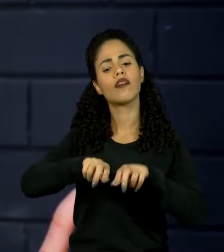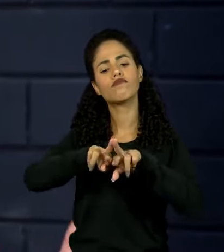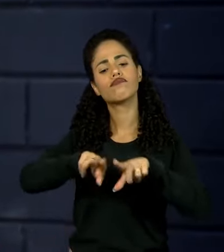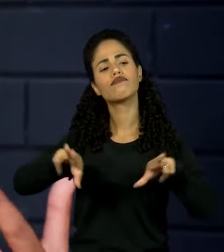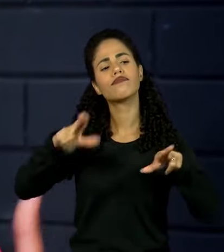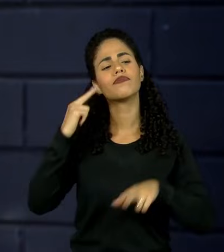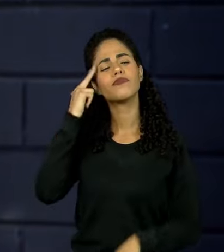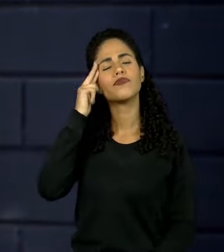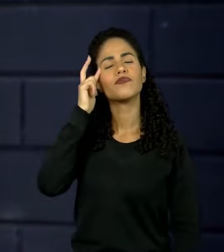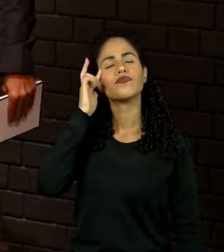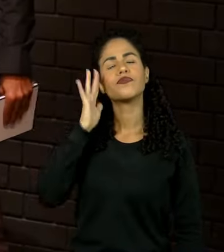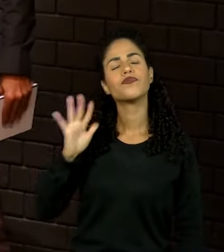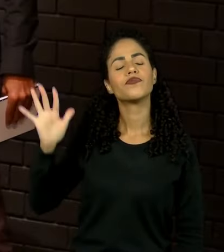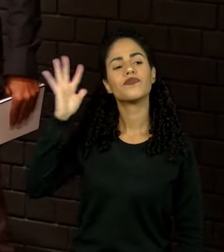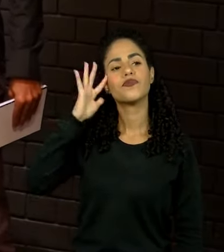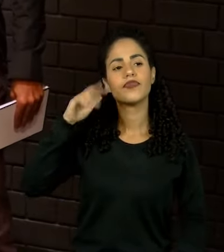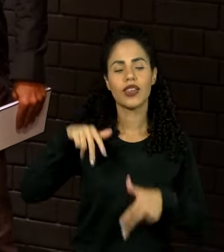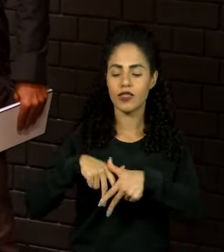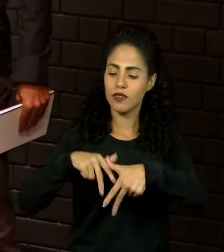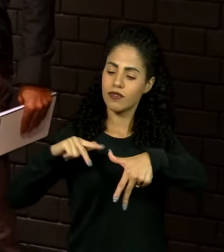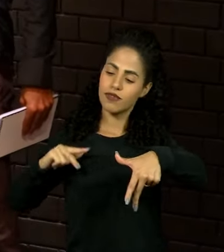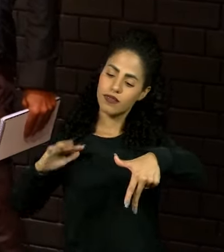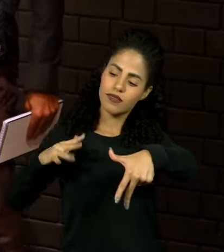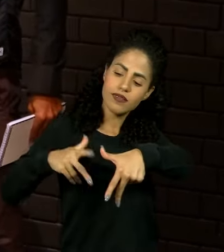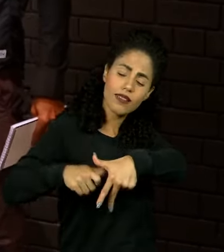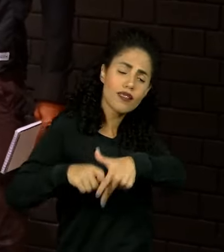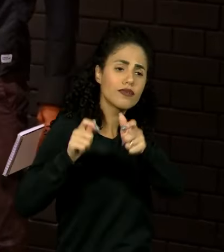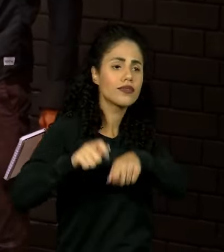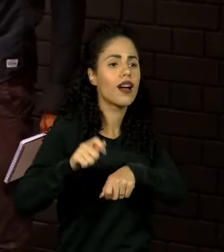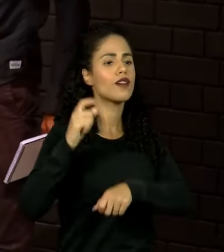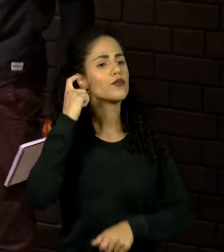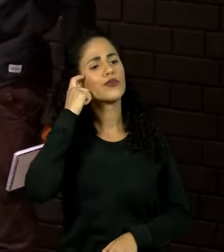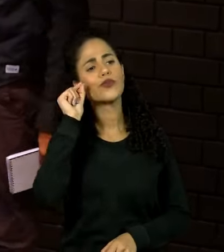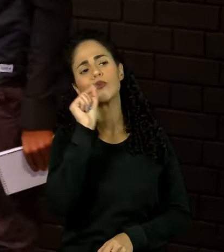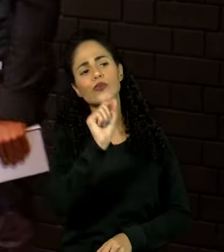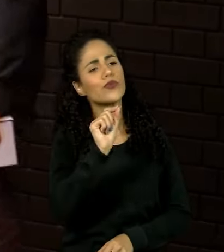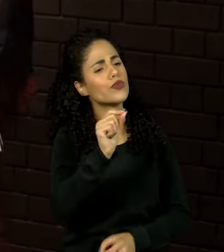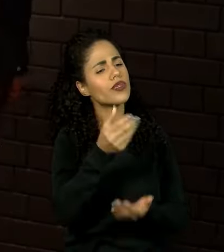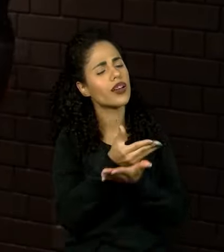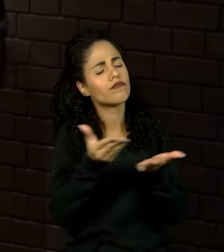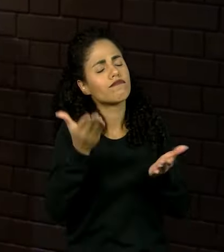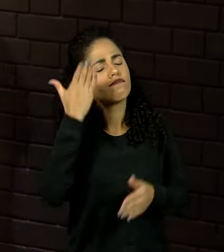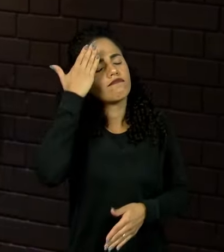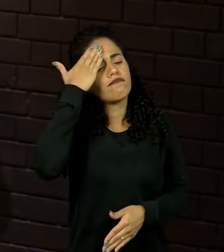sonhar os Son dos meus ancestrais é a possibilidade de